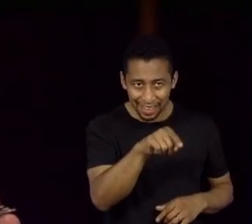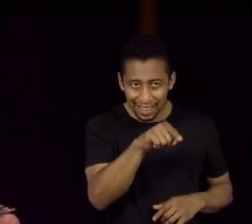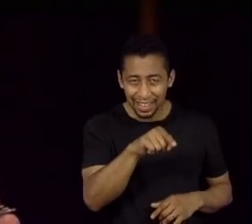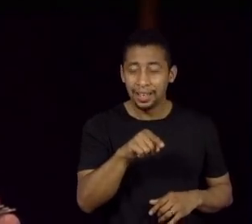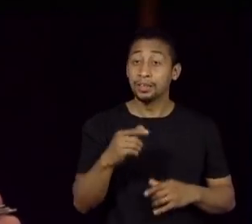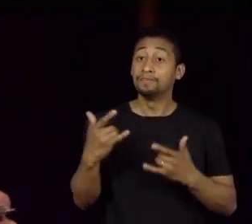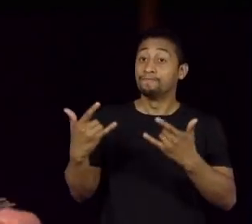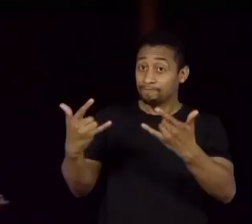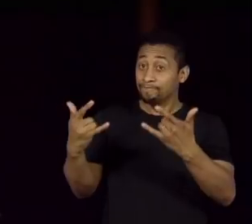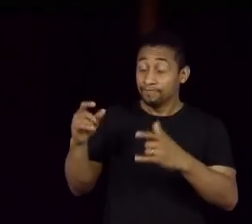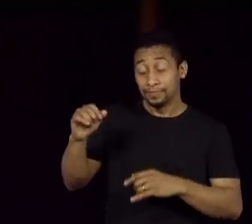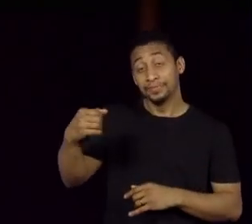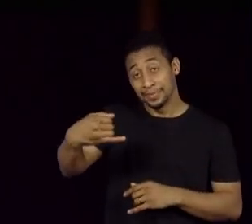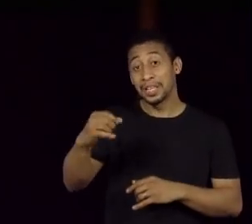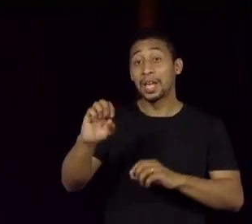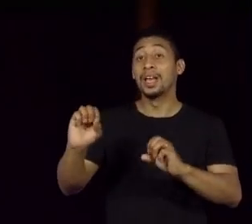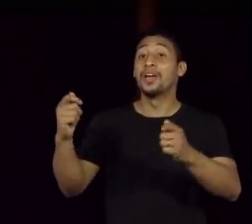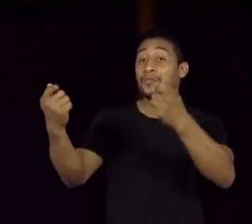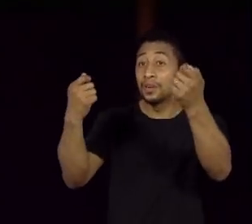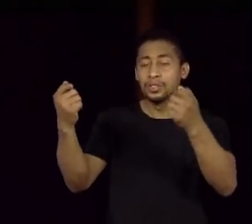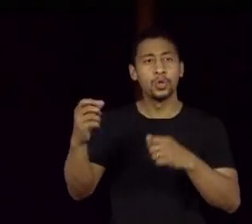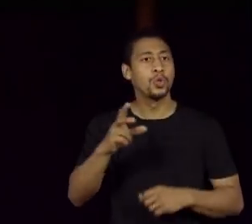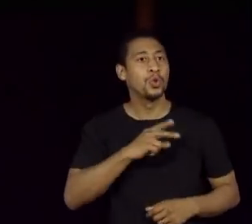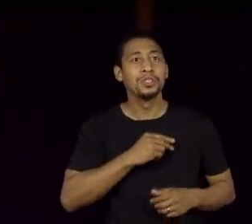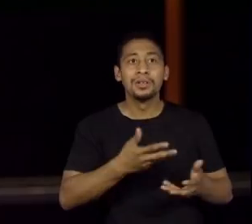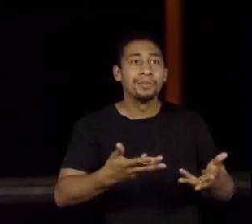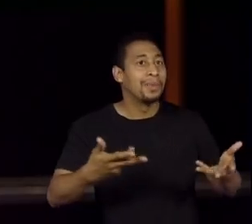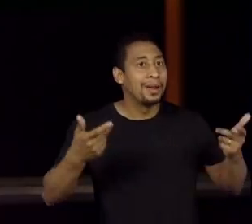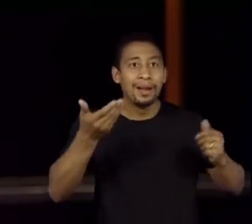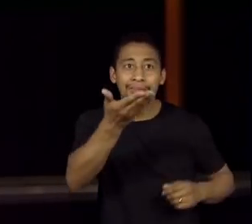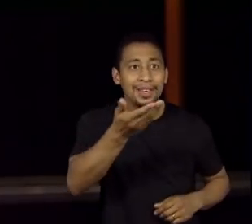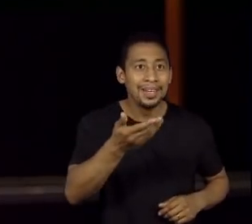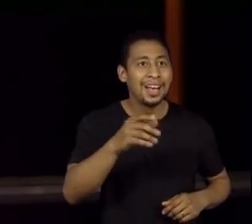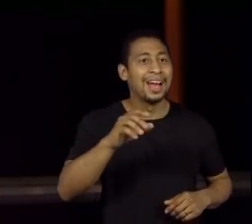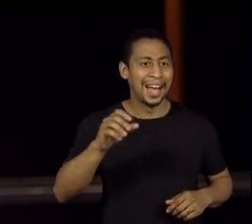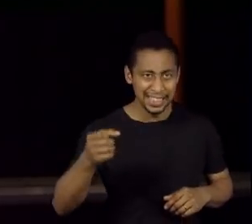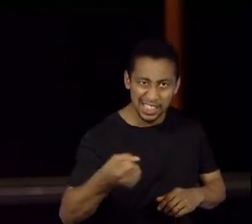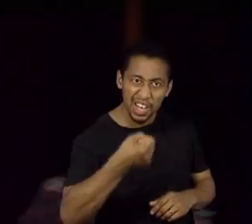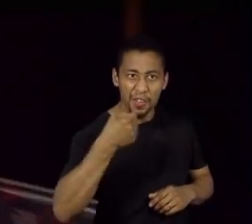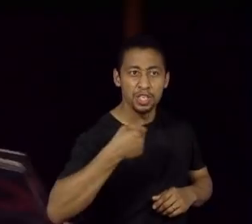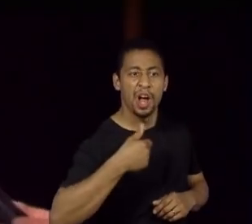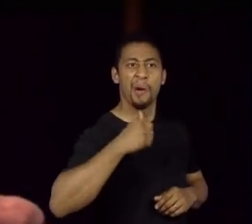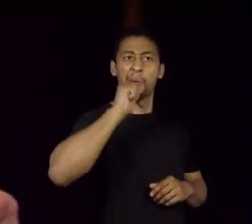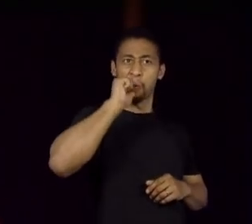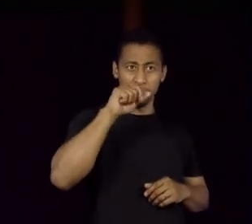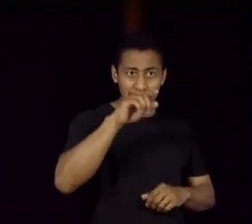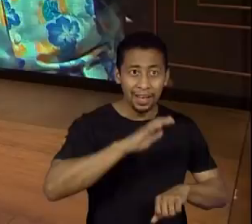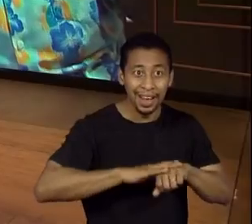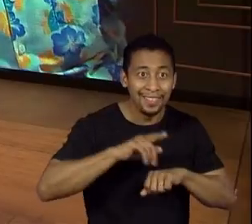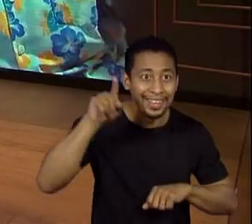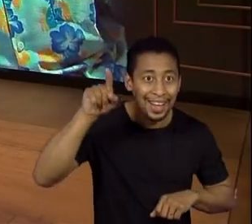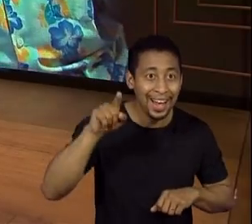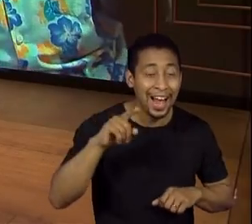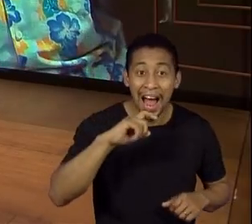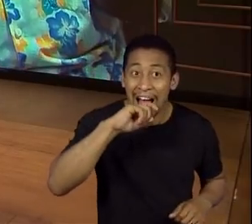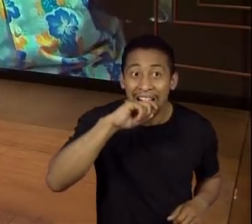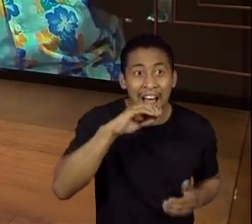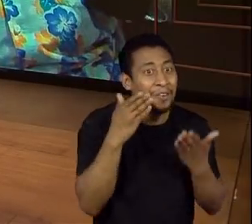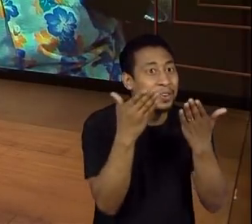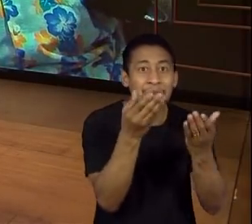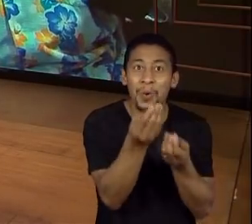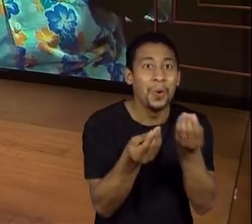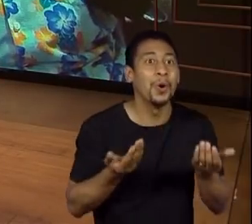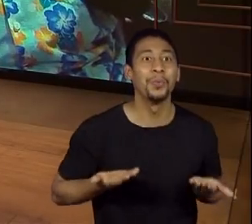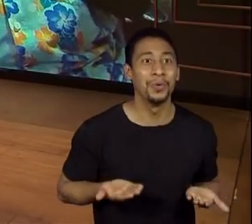73, cara. Olha só. Lá. Que maravilha, cara. Você Sem tomar lá. cerveja. Tô morrendo de inveja agora de você aqui. Sem tomar